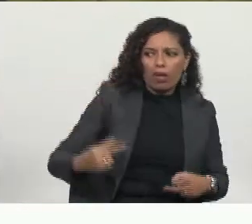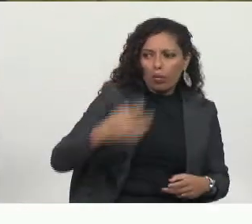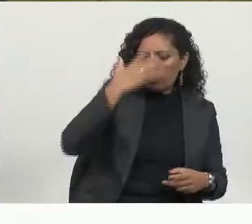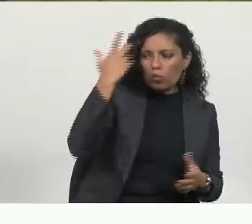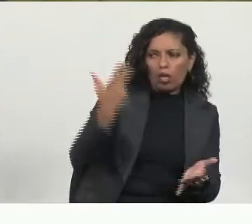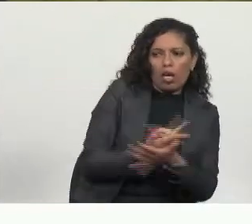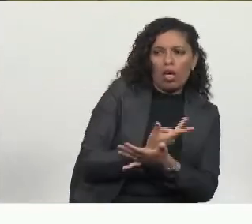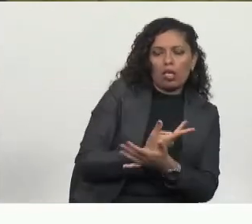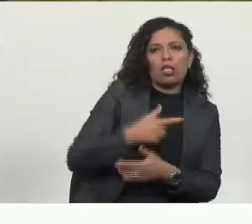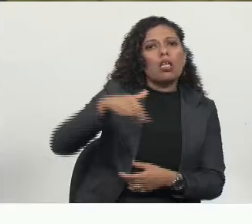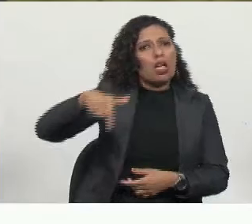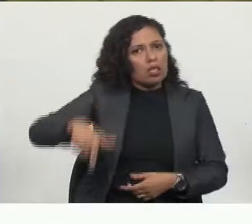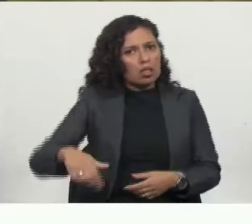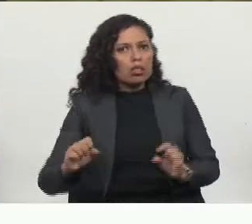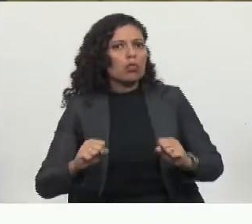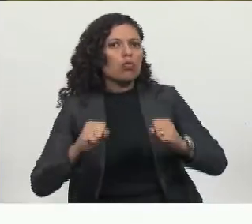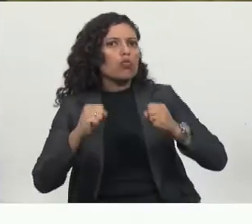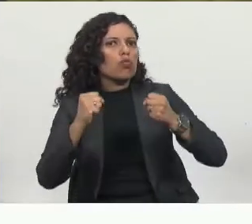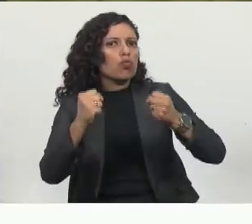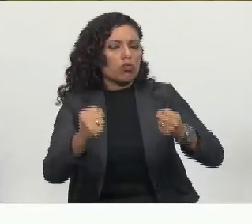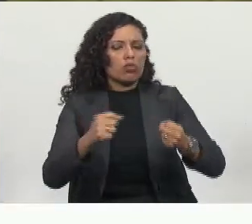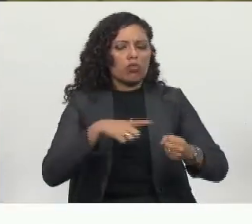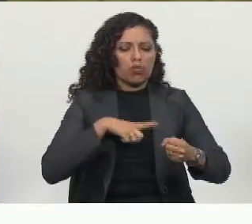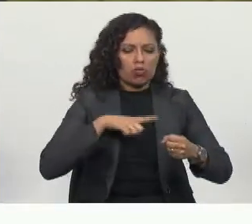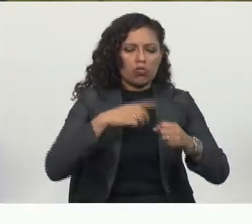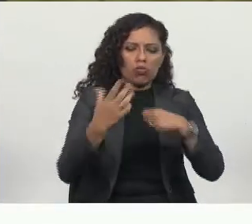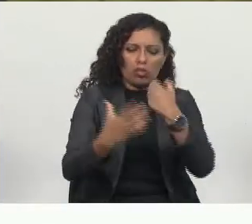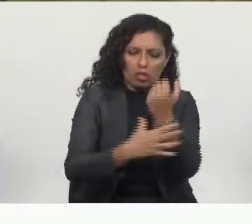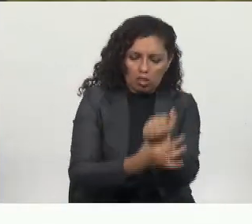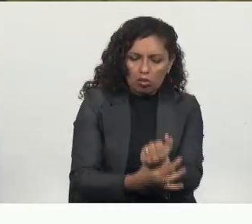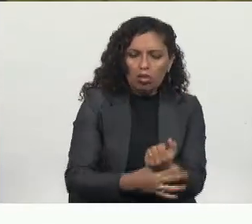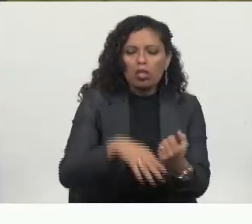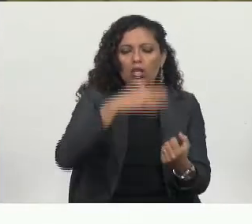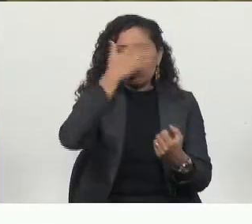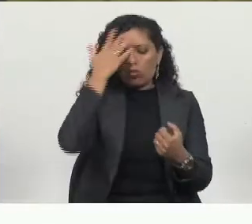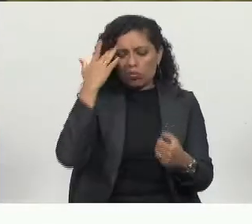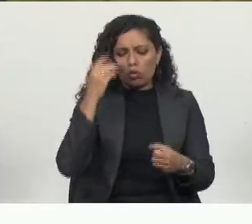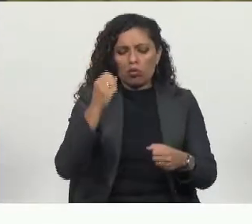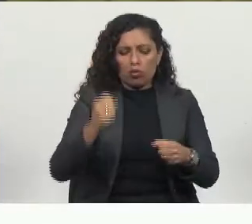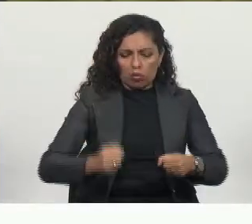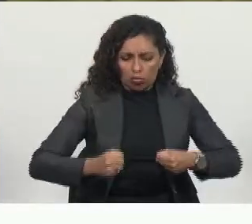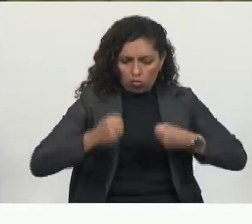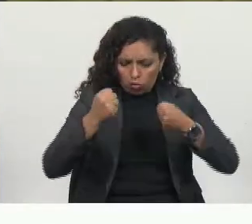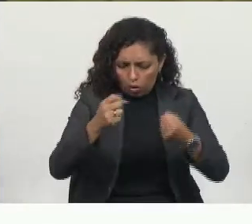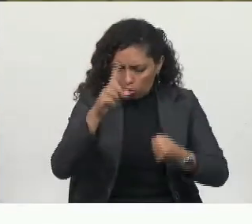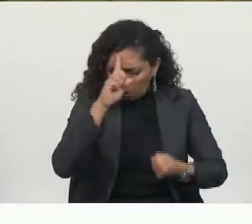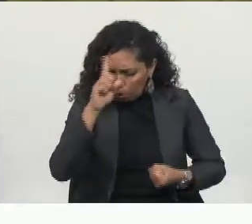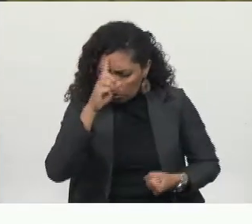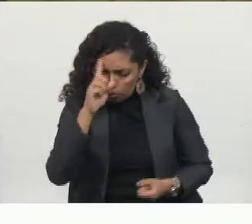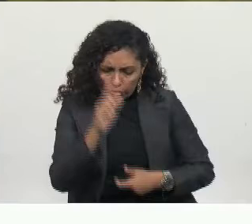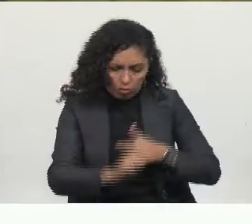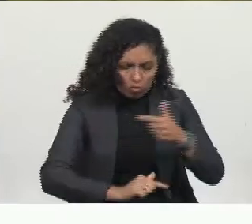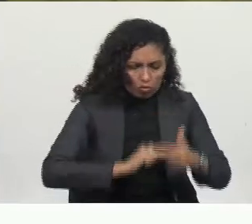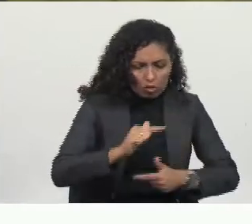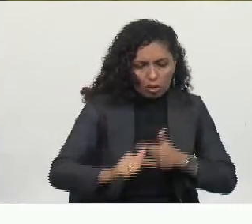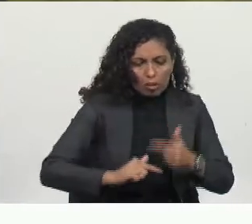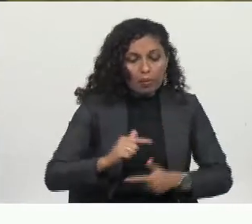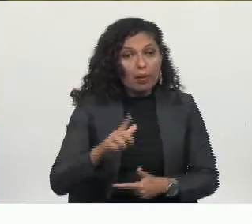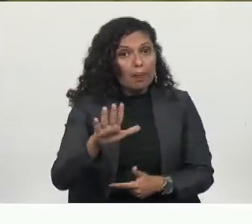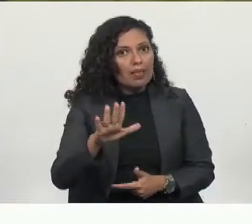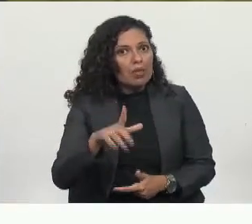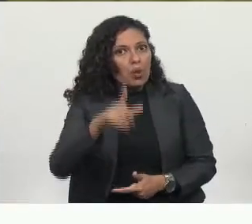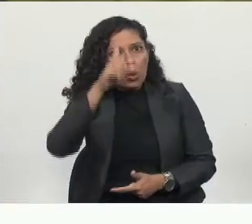guarda, das pessoas que trabalham aqui, são pessoas honrosas, pessoas que trabalham duro aqui todo dia, mas aqui é um cotidiano de gente